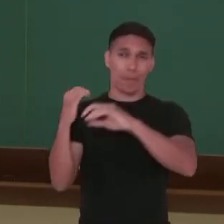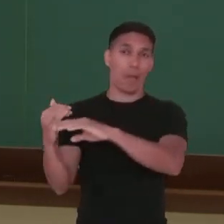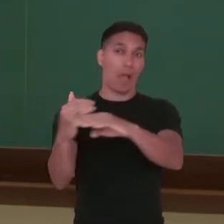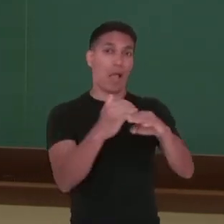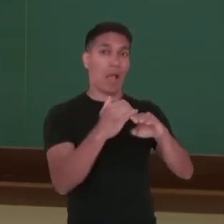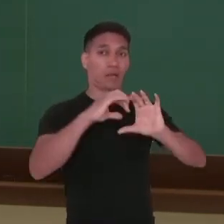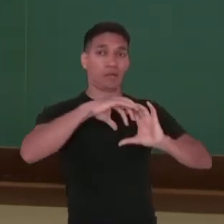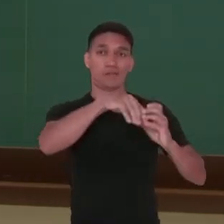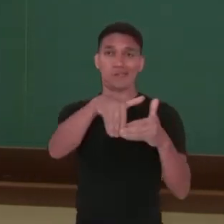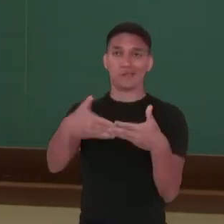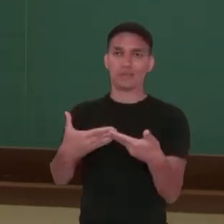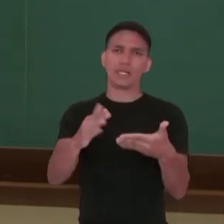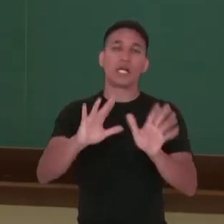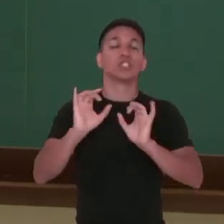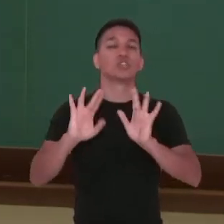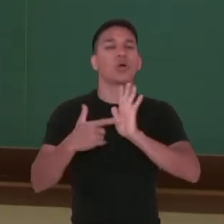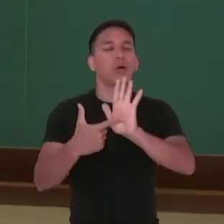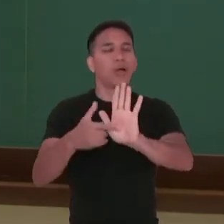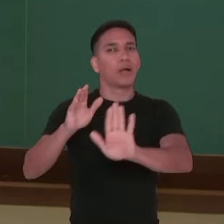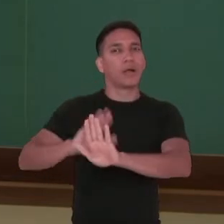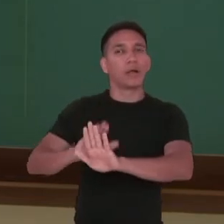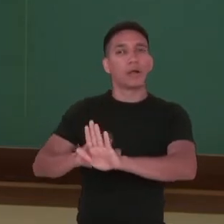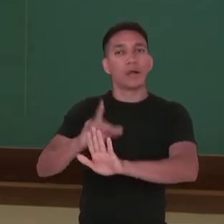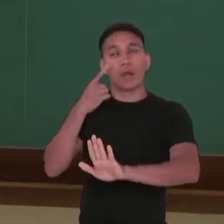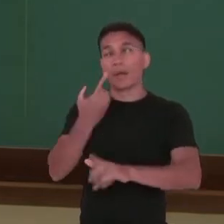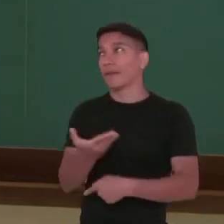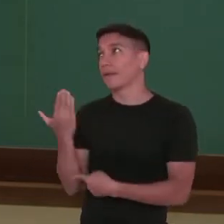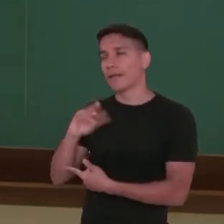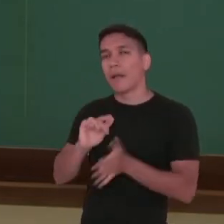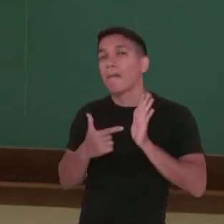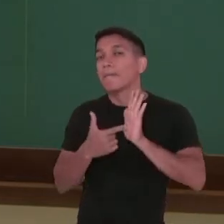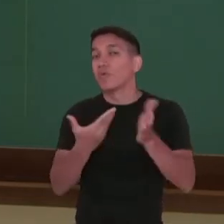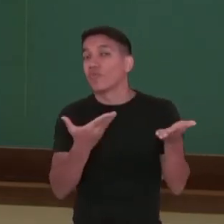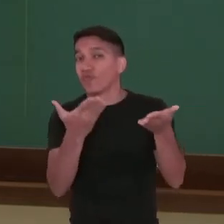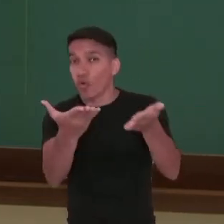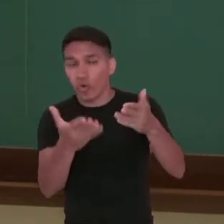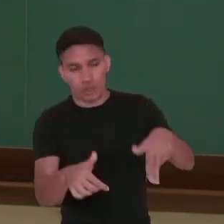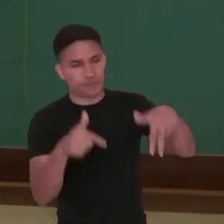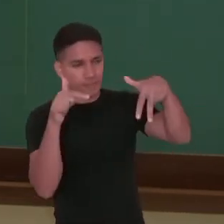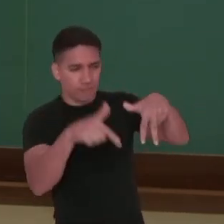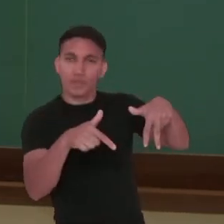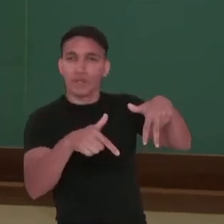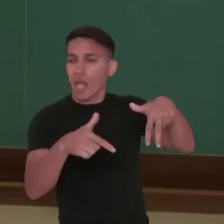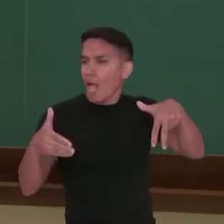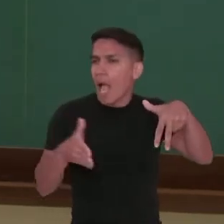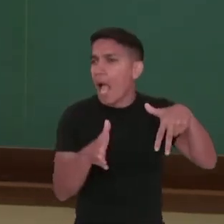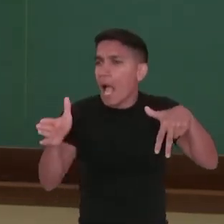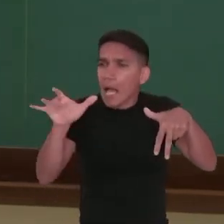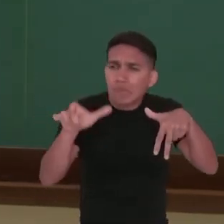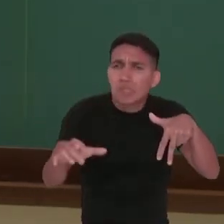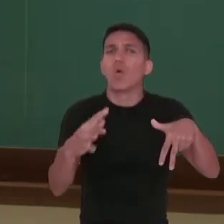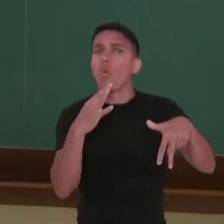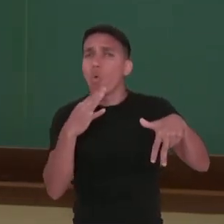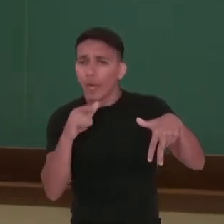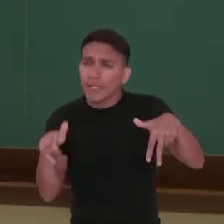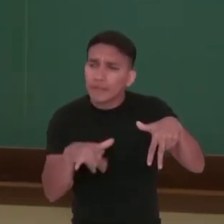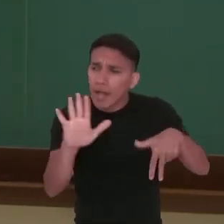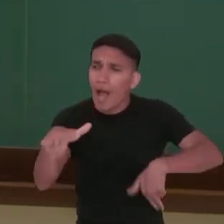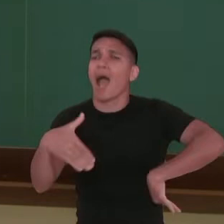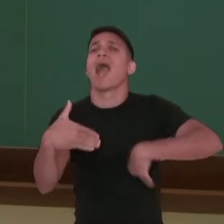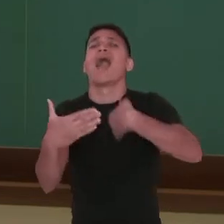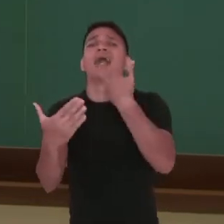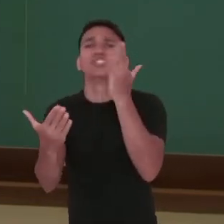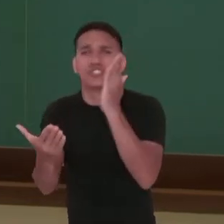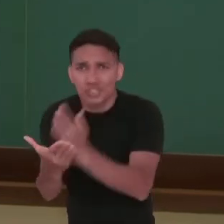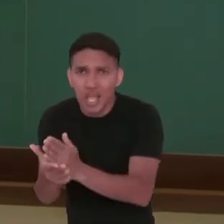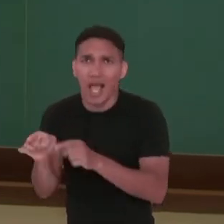mas ele apenas tem aquela ideia de levar você por alguns caminhos conhecidos para você chegar ao destino.